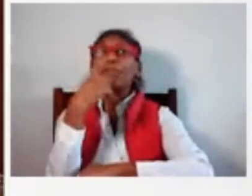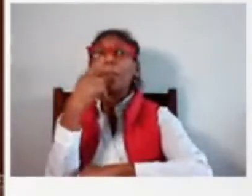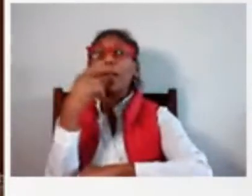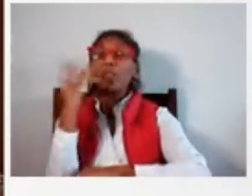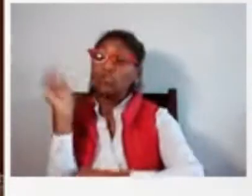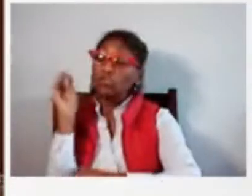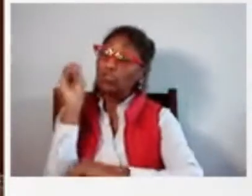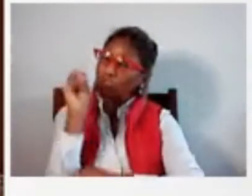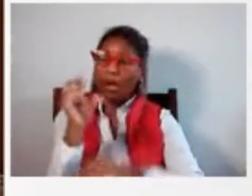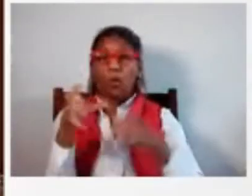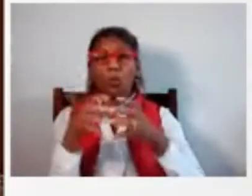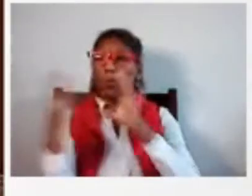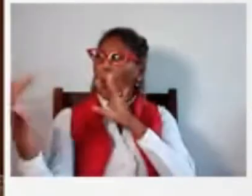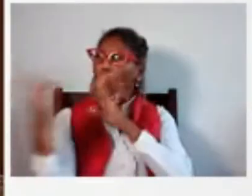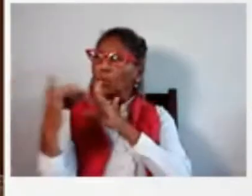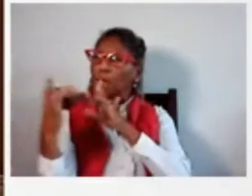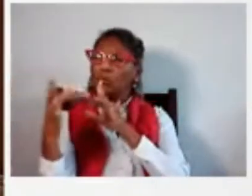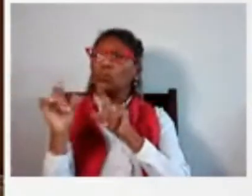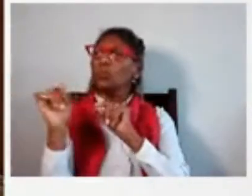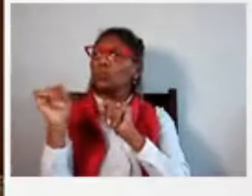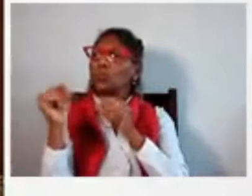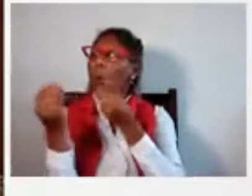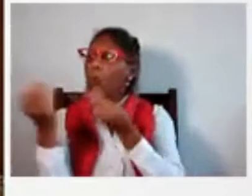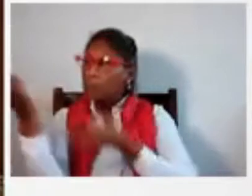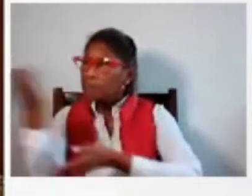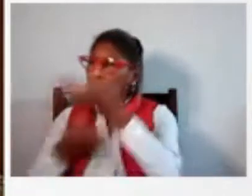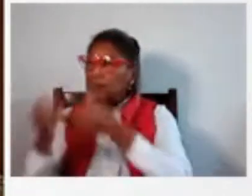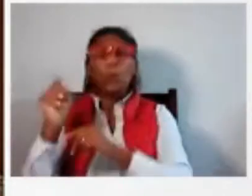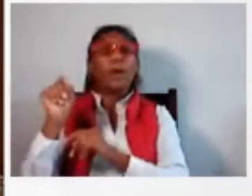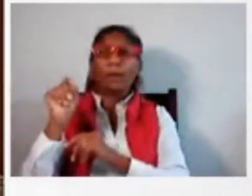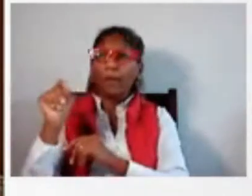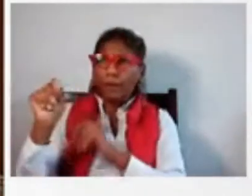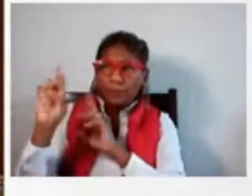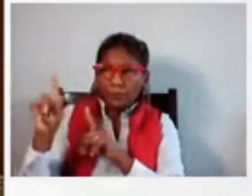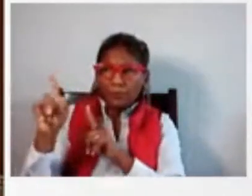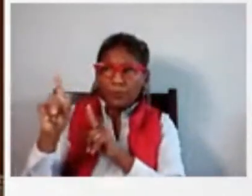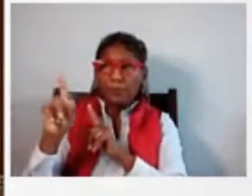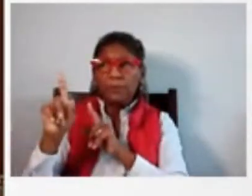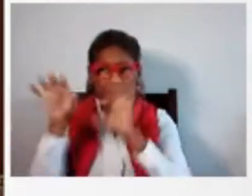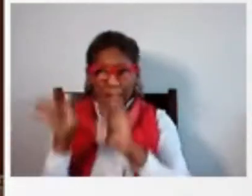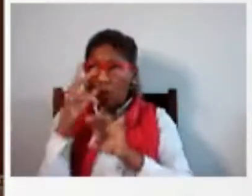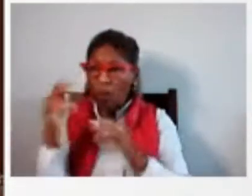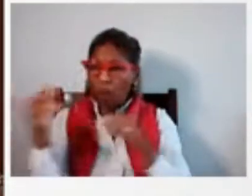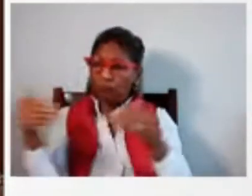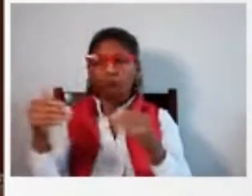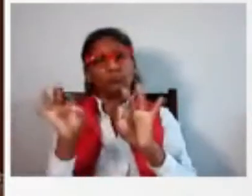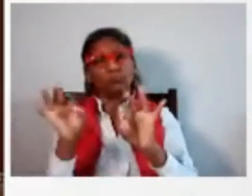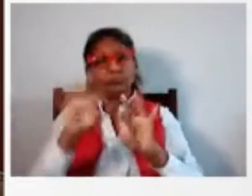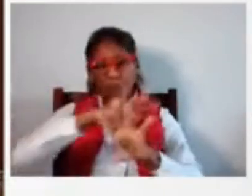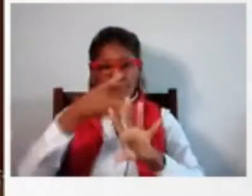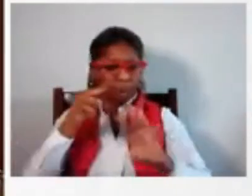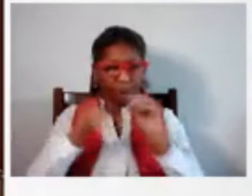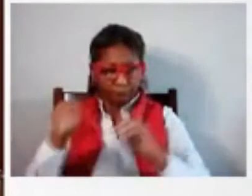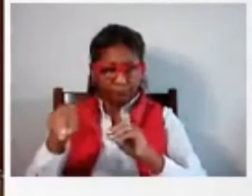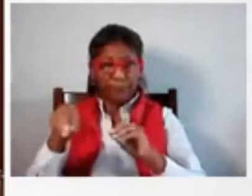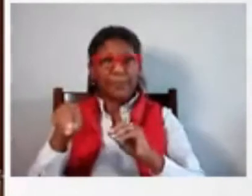equipes técnicas vão entrar em contato para apresentar as razões que levaram àquela migração para uma bandeira vermelha ou preta, e os